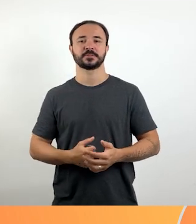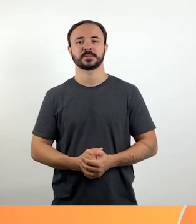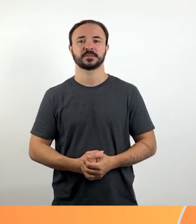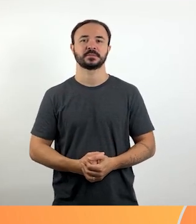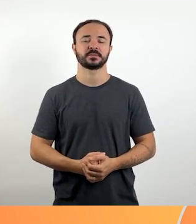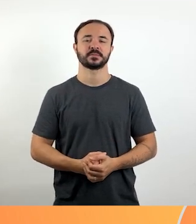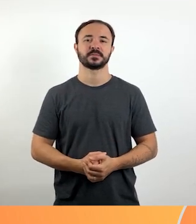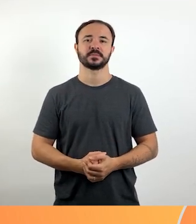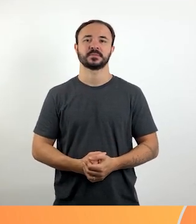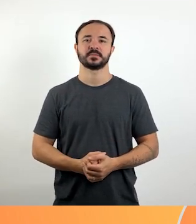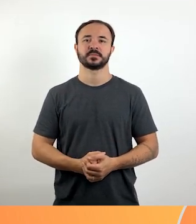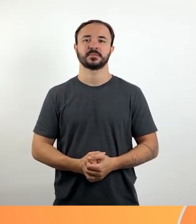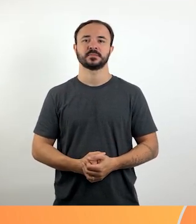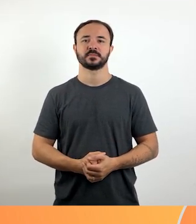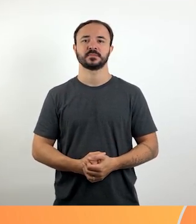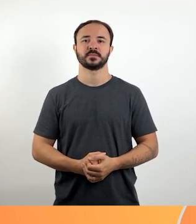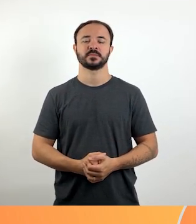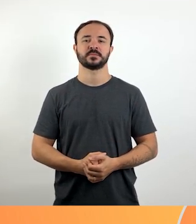2,